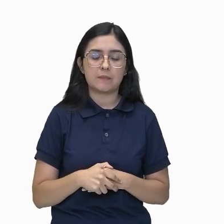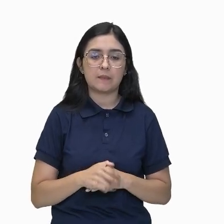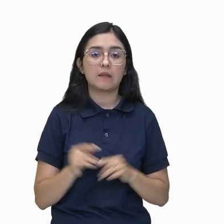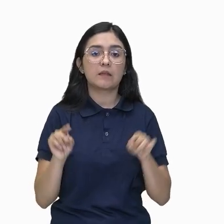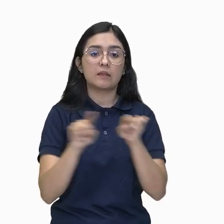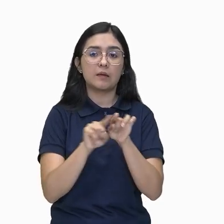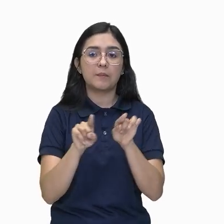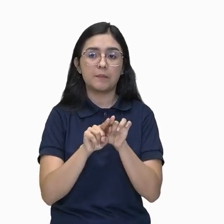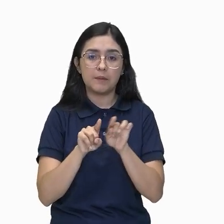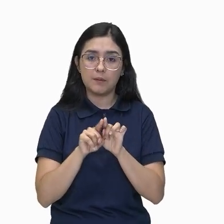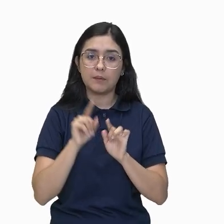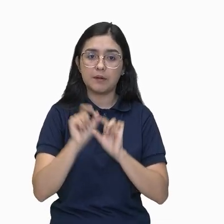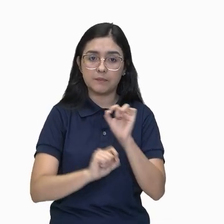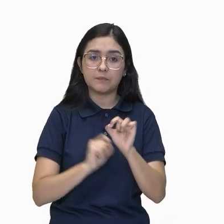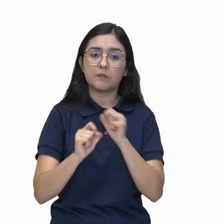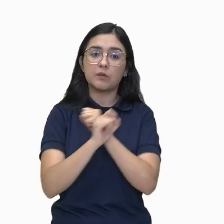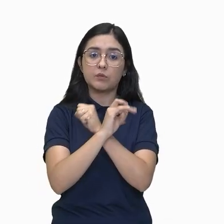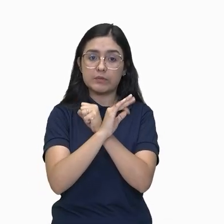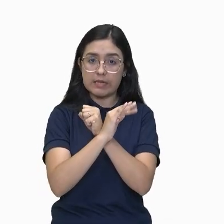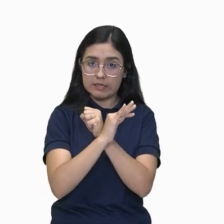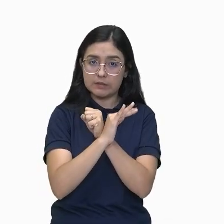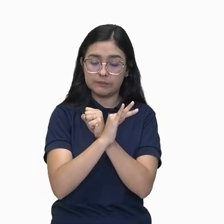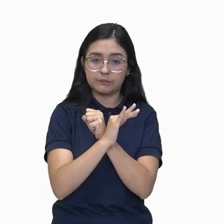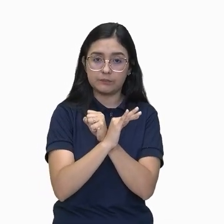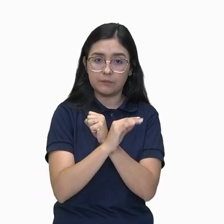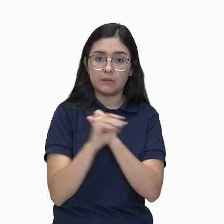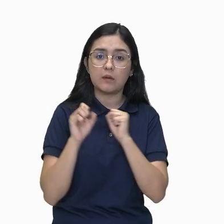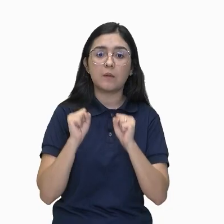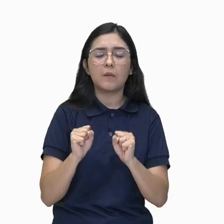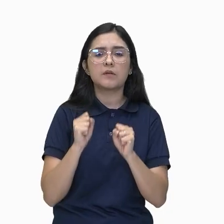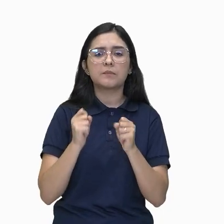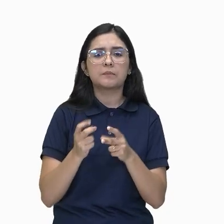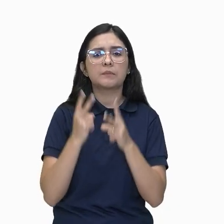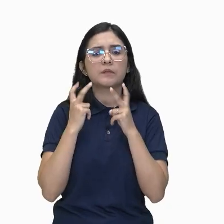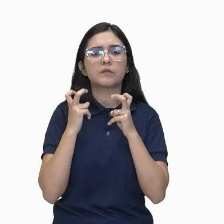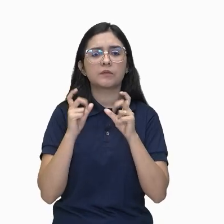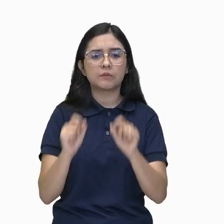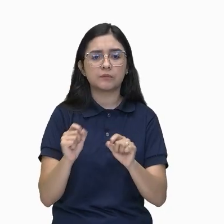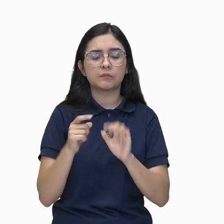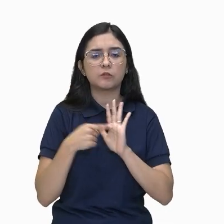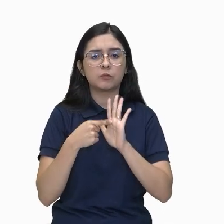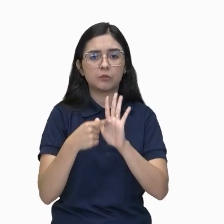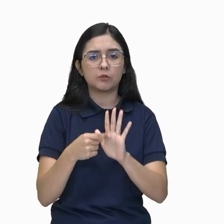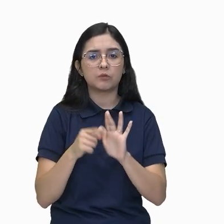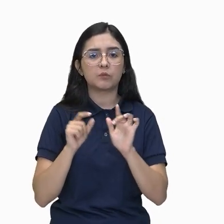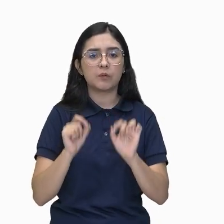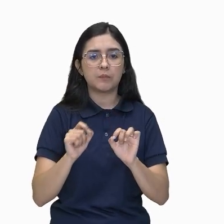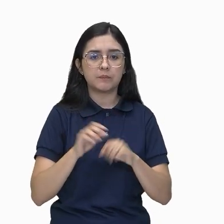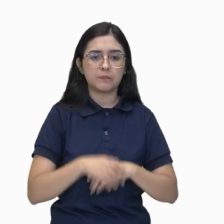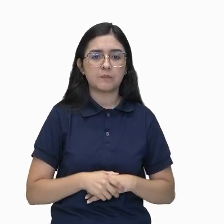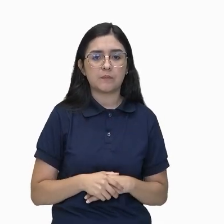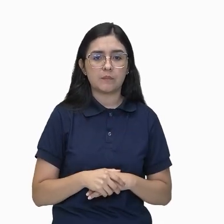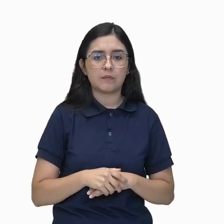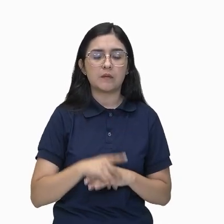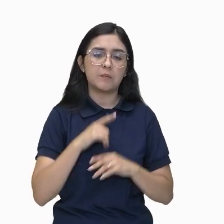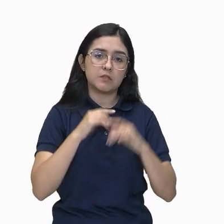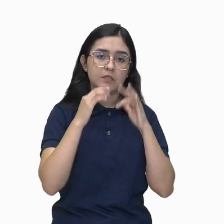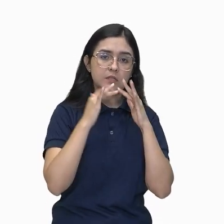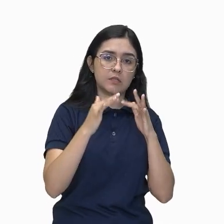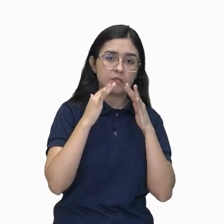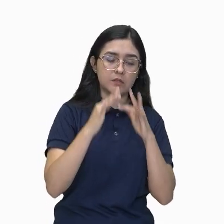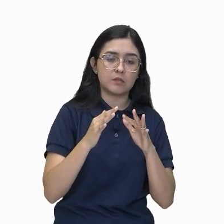disso, os ácidos, eles podem ser identificados pelos indicadores, que podem ser indicadores naturais